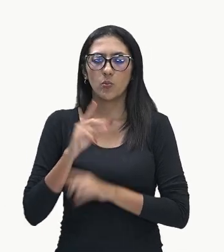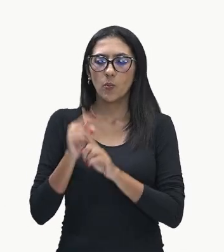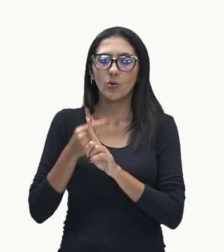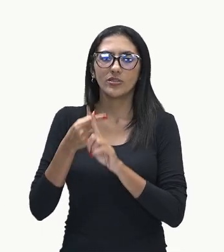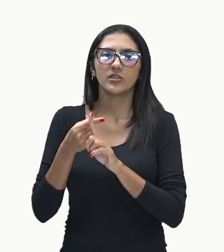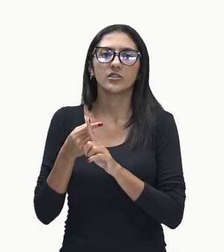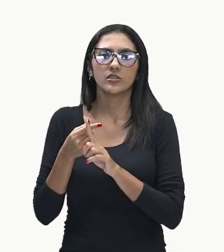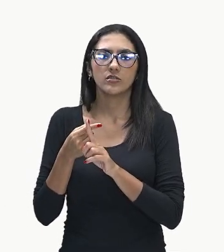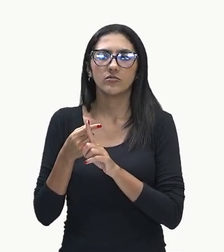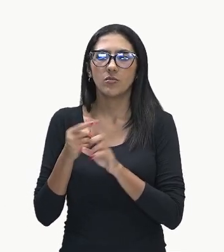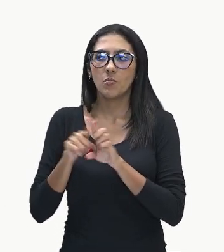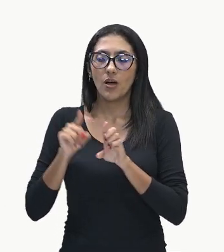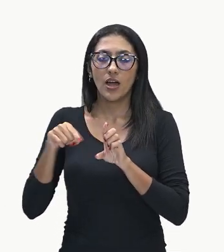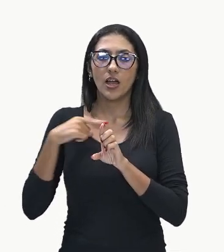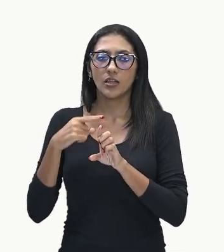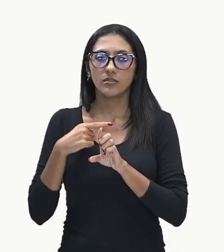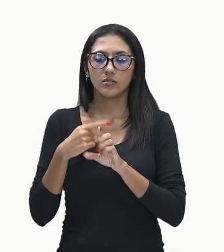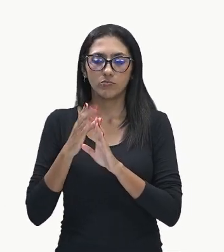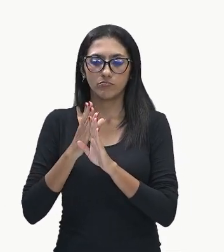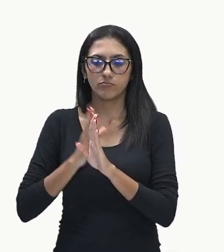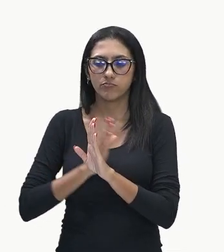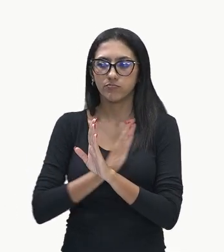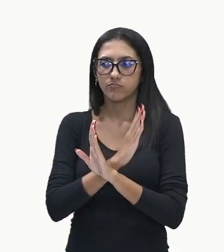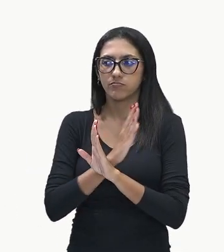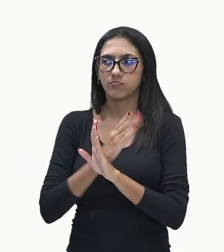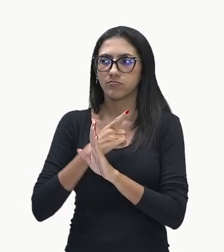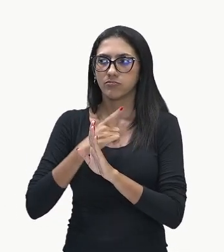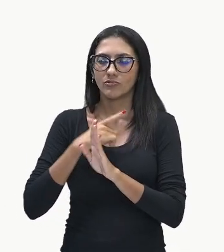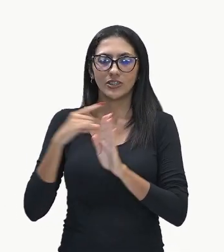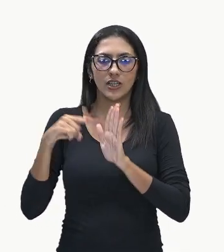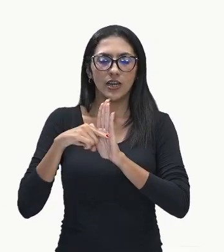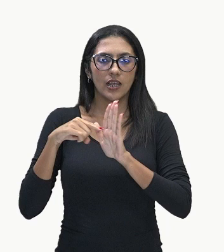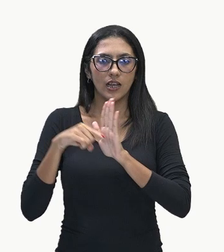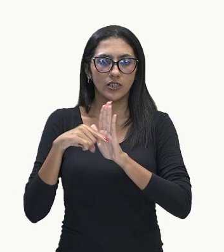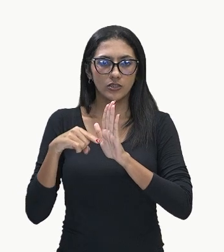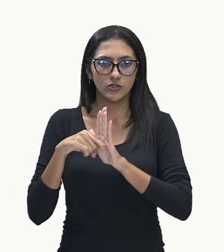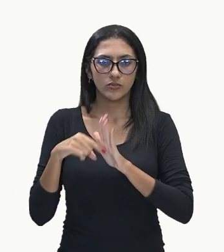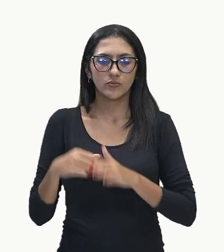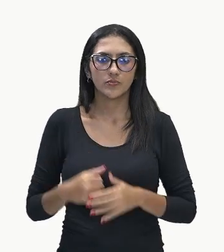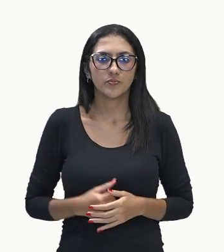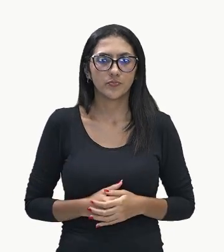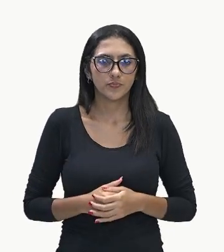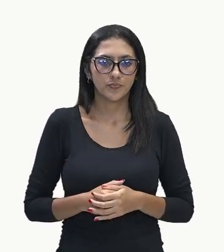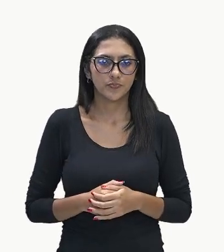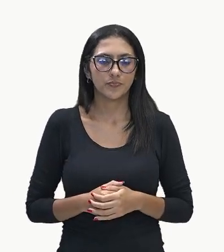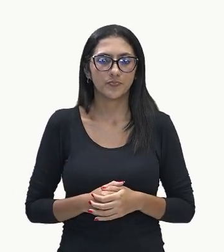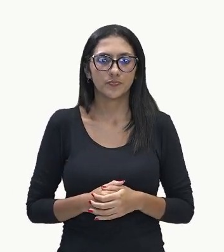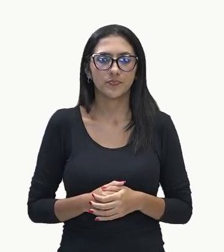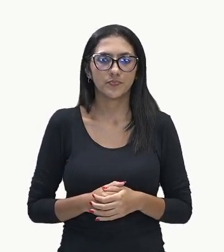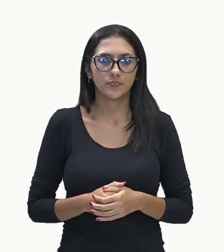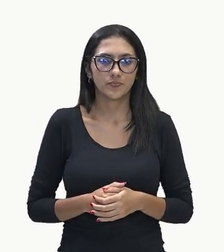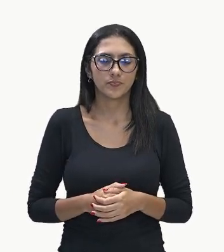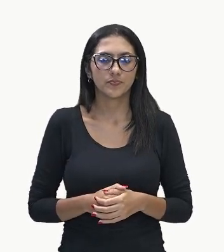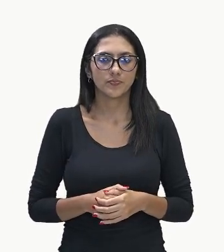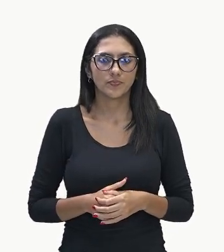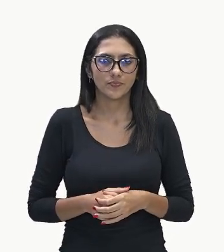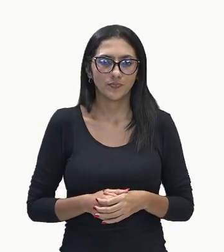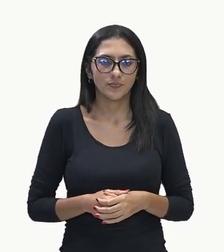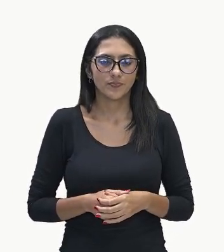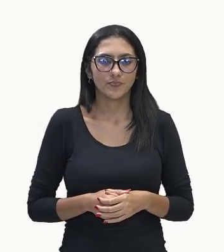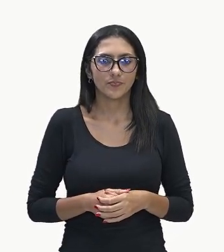vai passar para cá, o sinal dele vai trocar. Então, se ele é positivo, ele vai vir